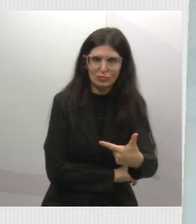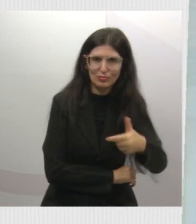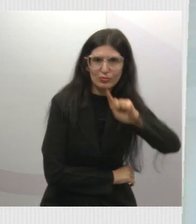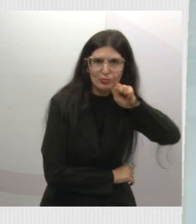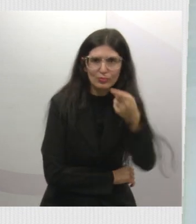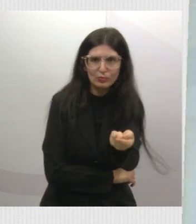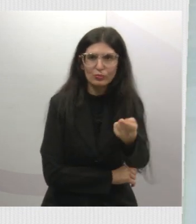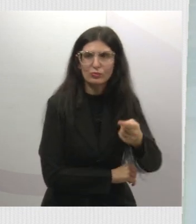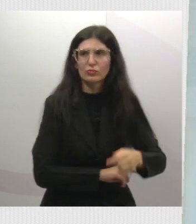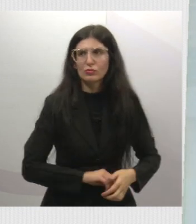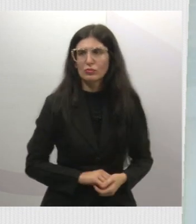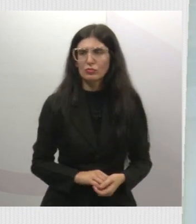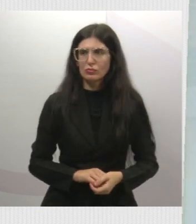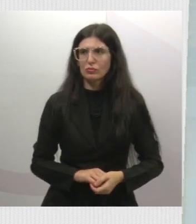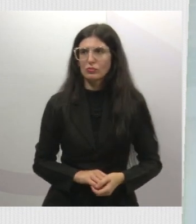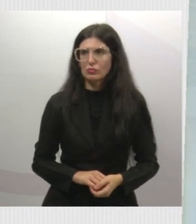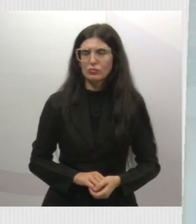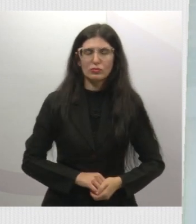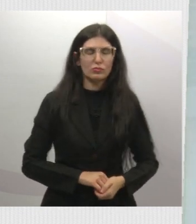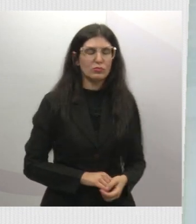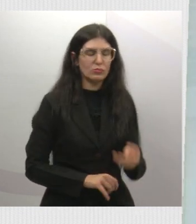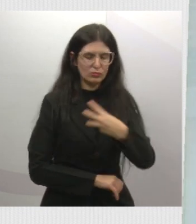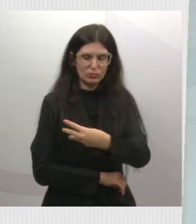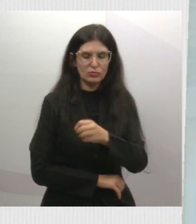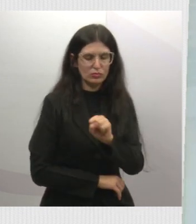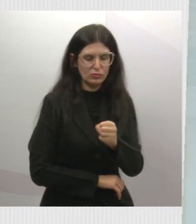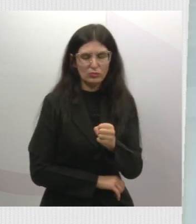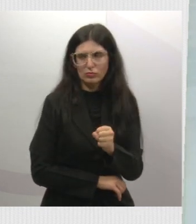36.882.000, chegando no montante de